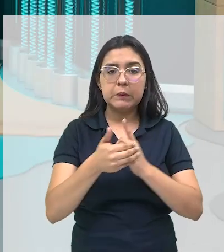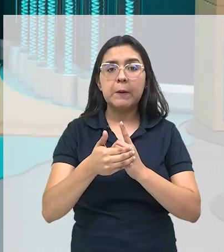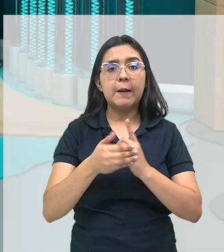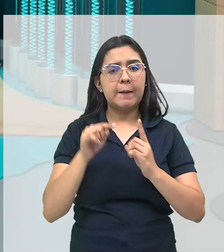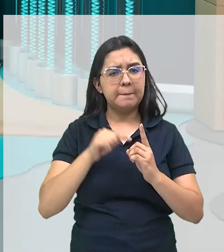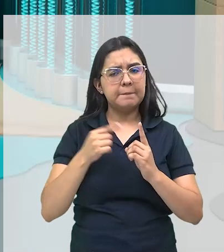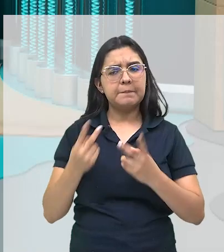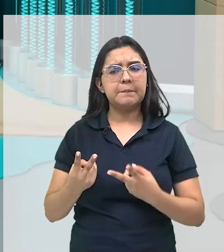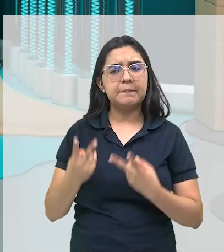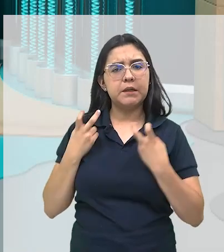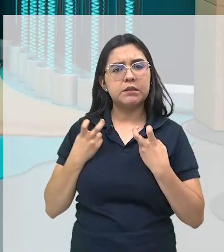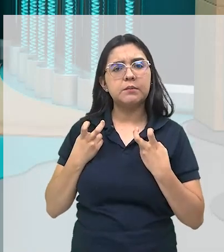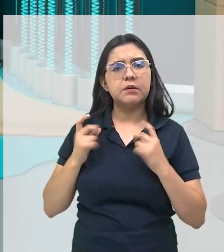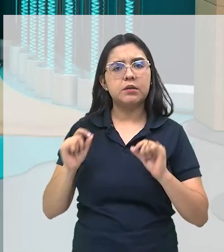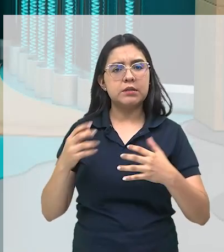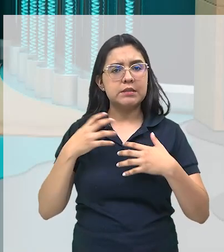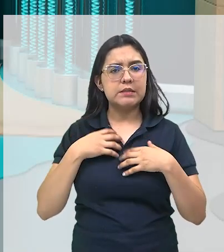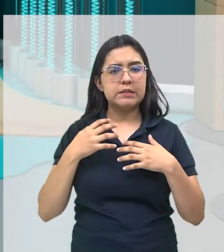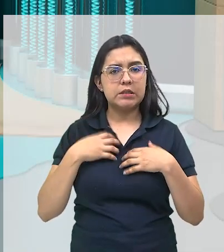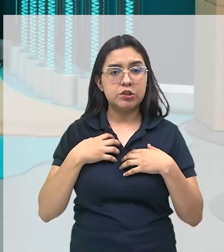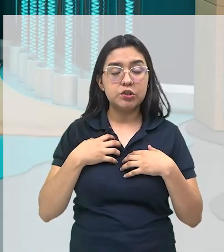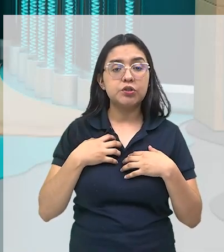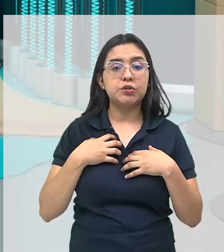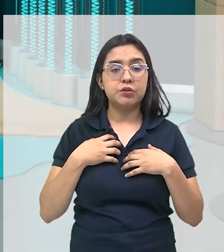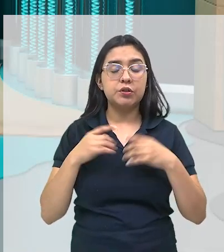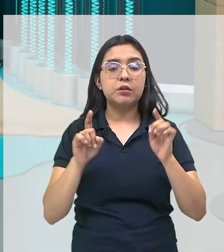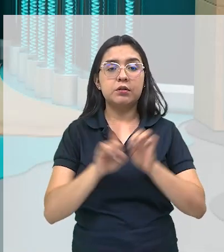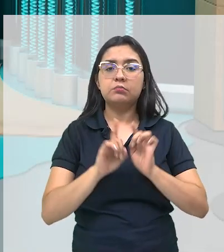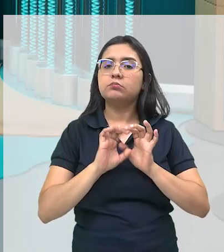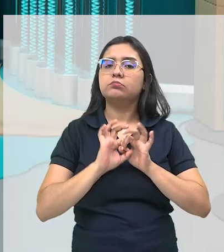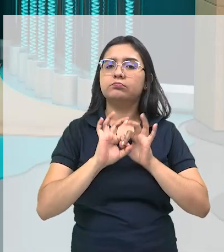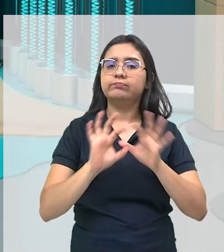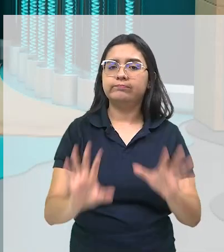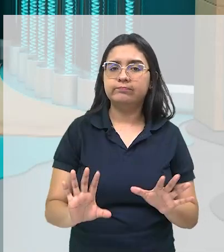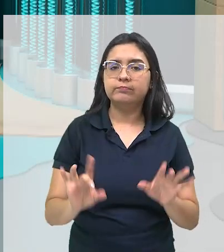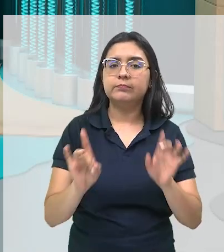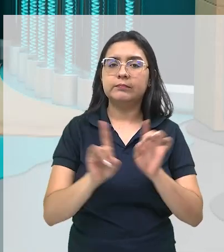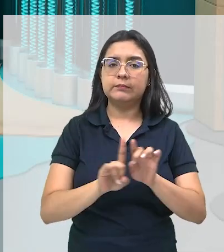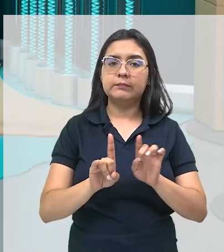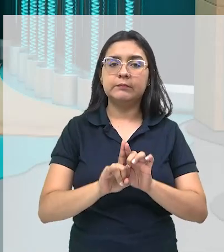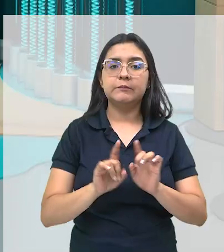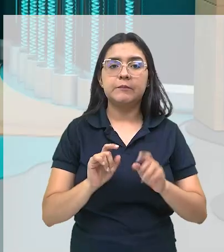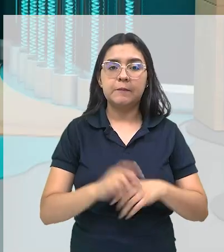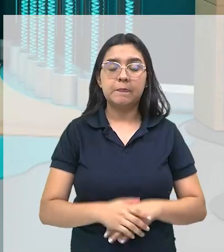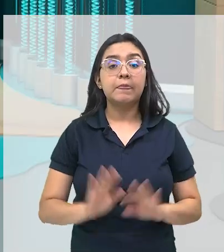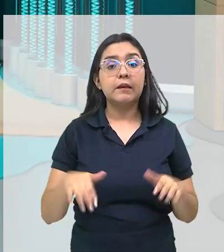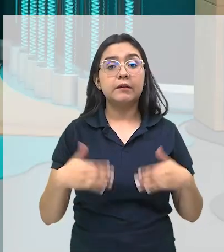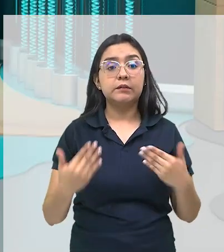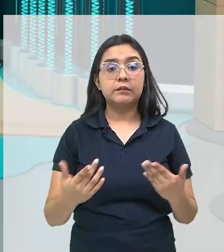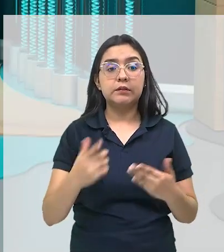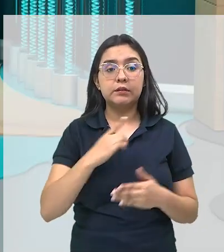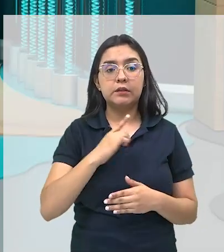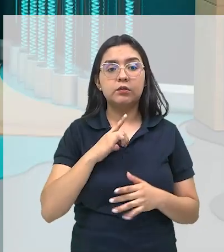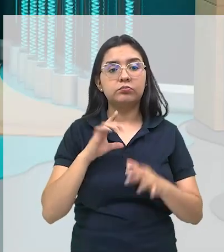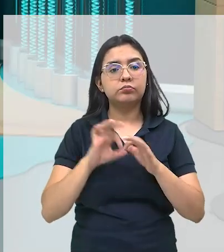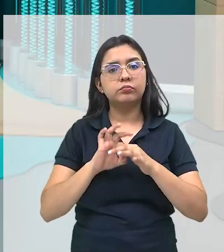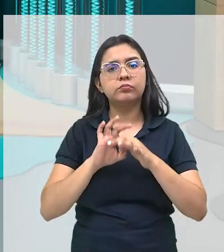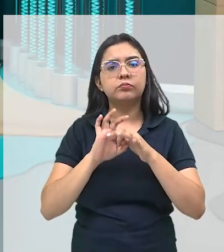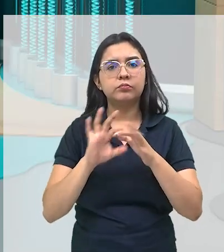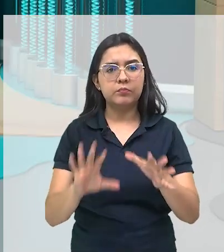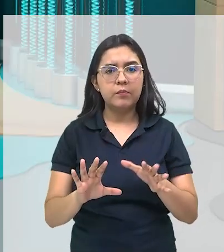percepção de sentir o outro, se deixar levar pelo outro. E esse se deixar